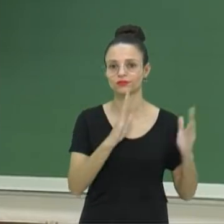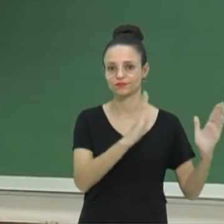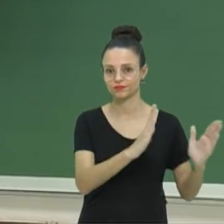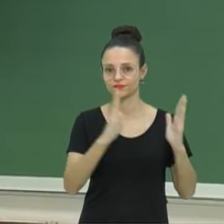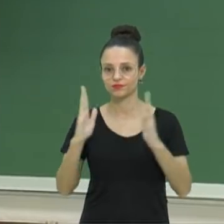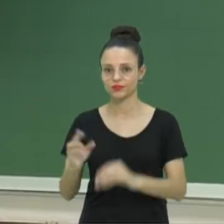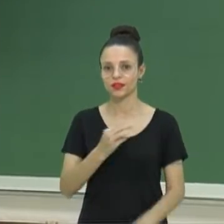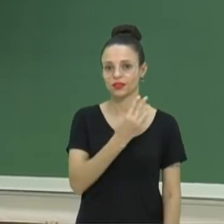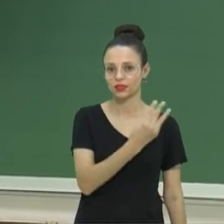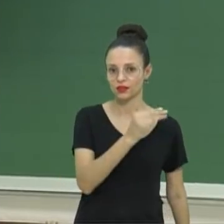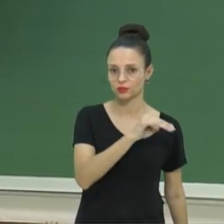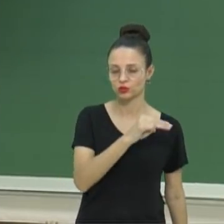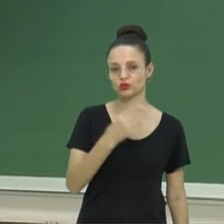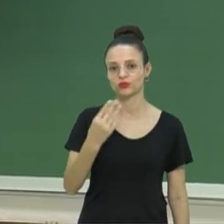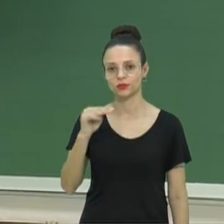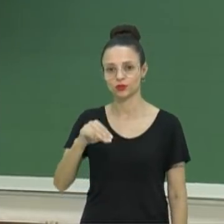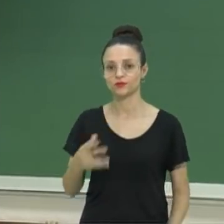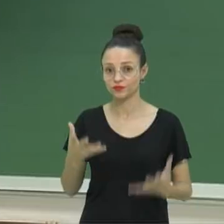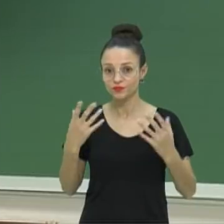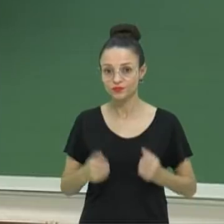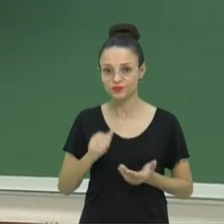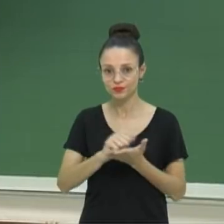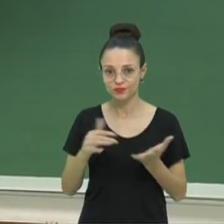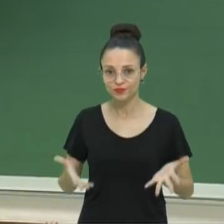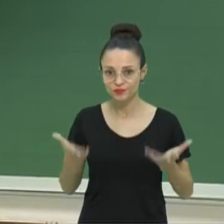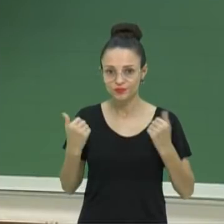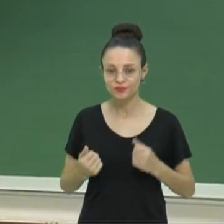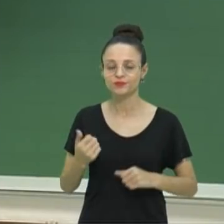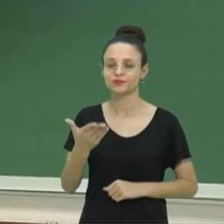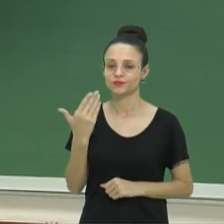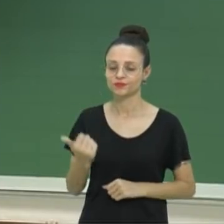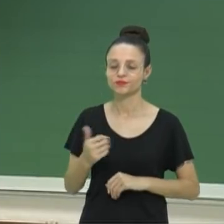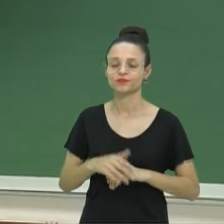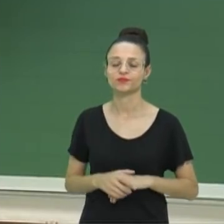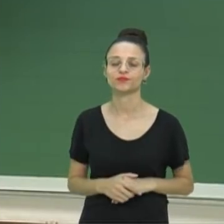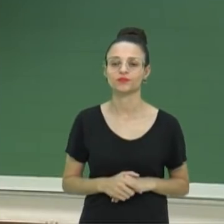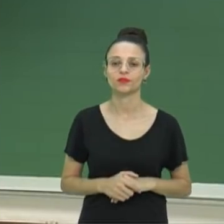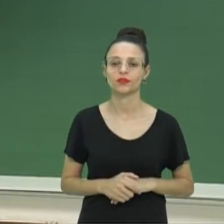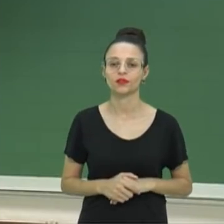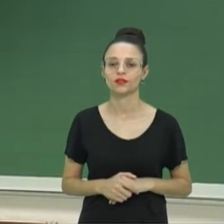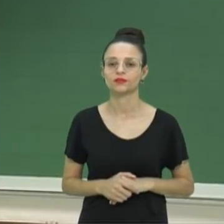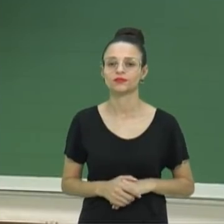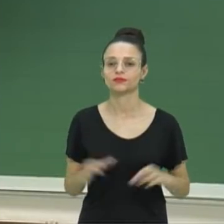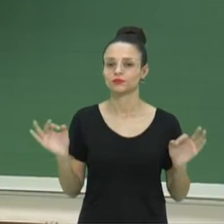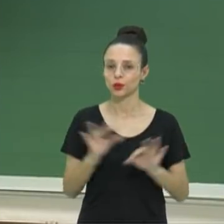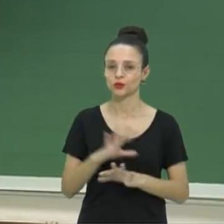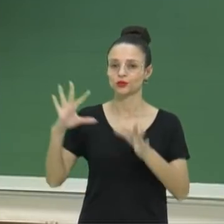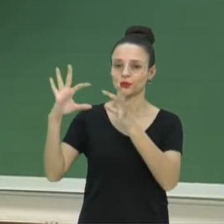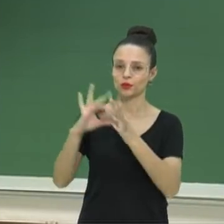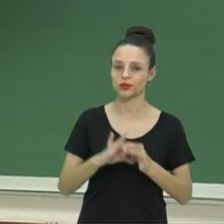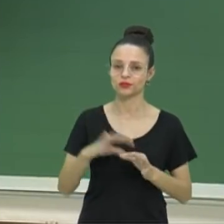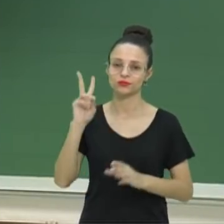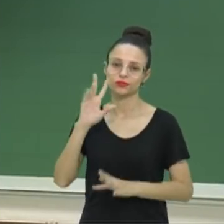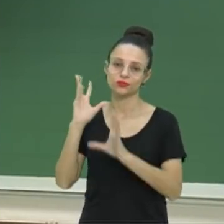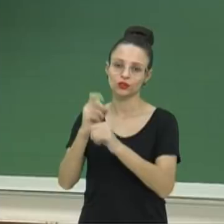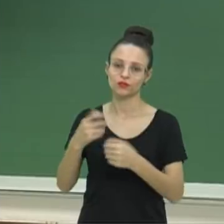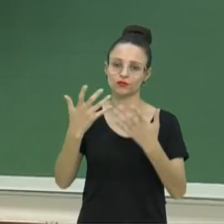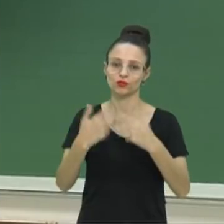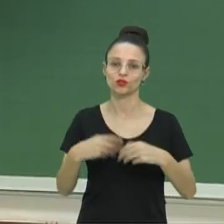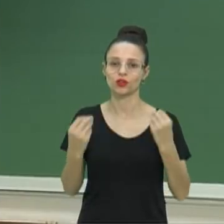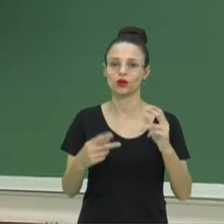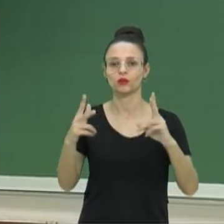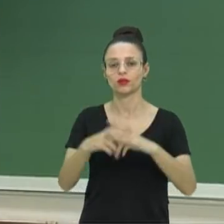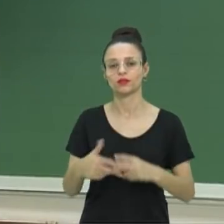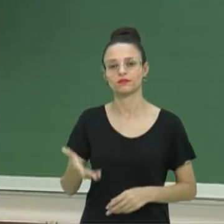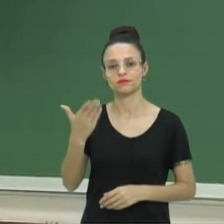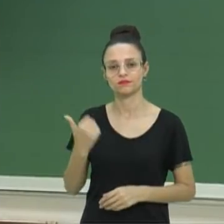cada. Bora para nossa atividade então, mais uma atividade da aula de hoje. Após contextualizarmos, falarmos como que funciona a luta, né, temos mais